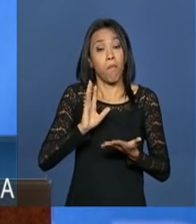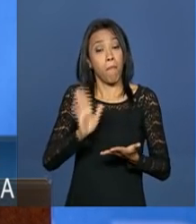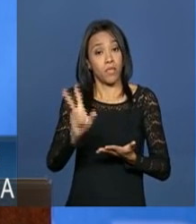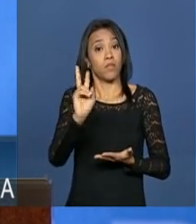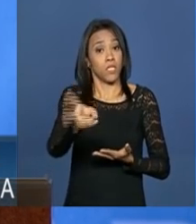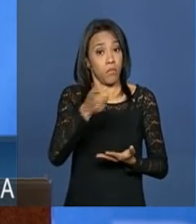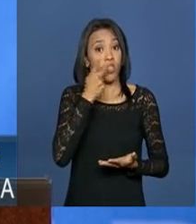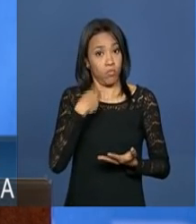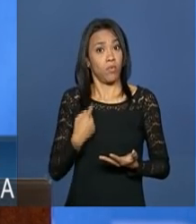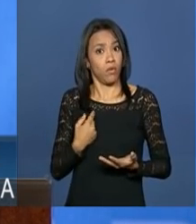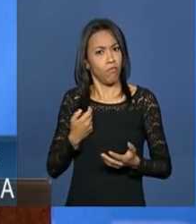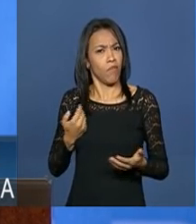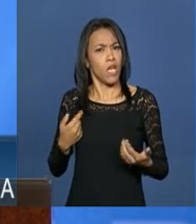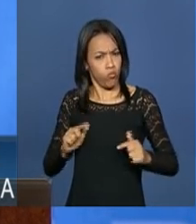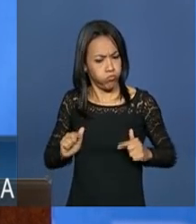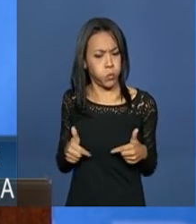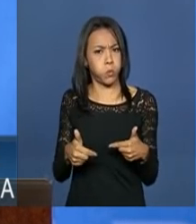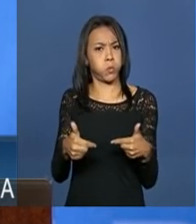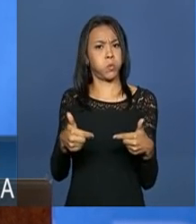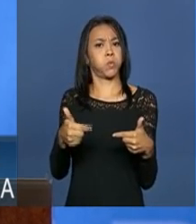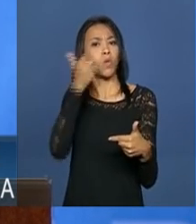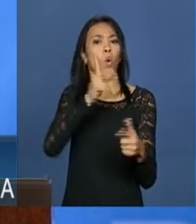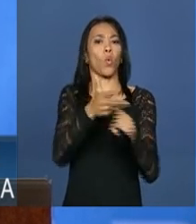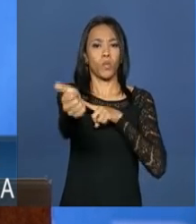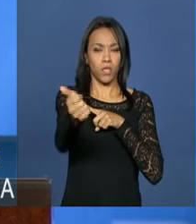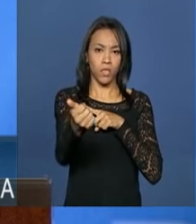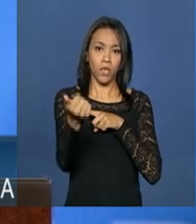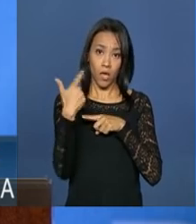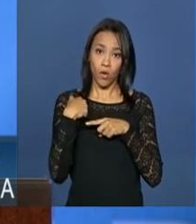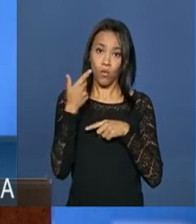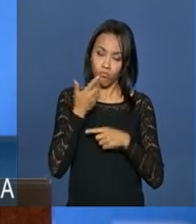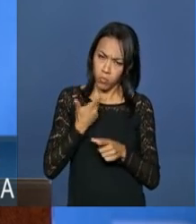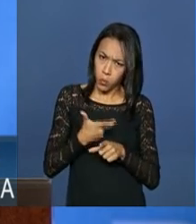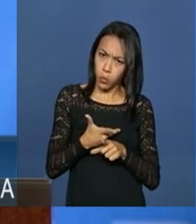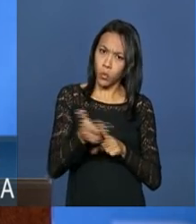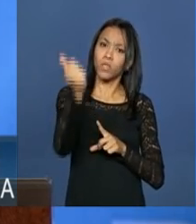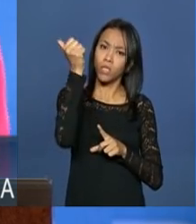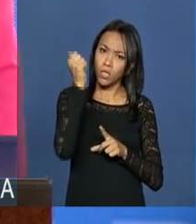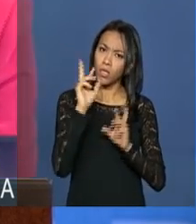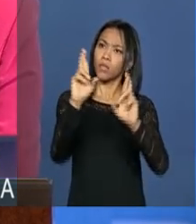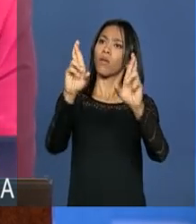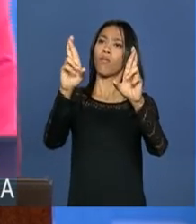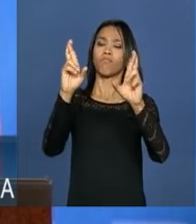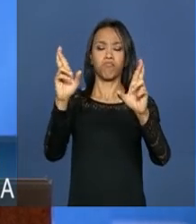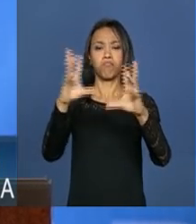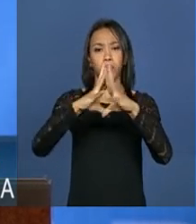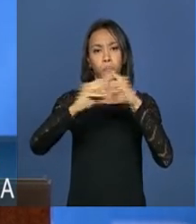disse: enfrenta que você supera. Mantive o controle, o eixo e a esperança.